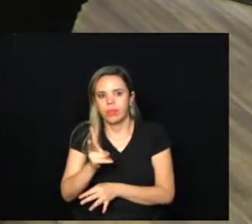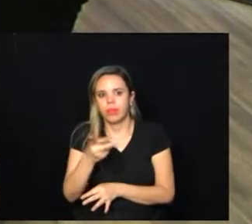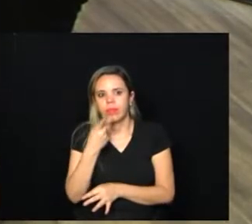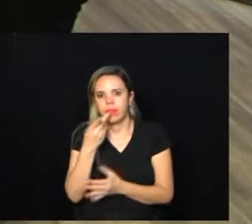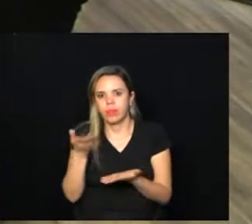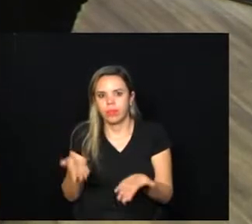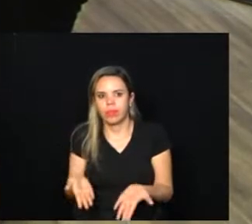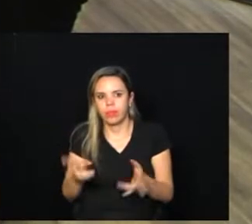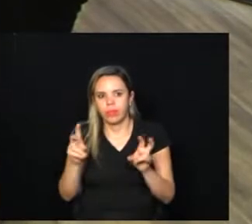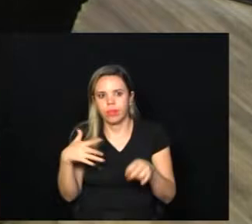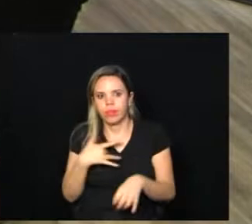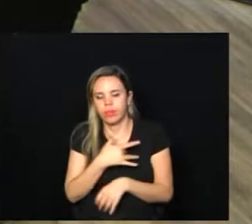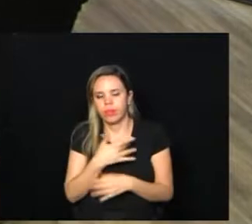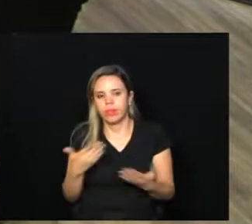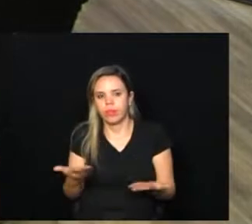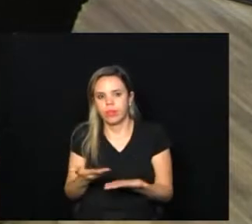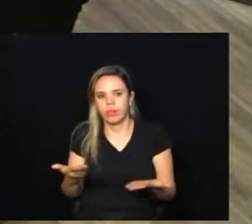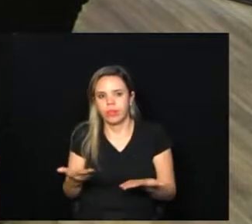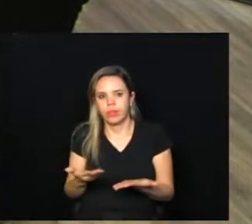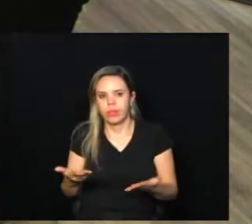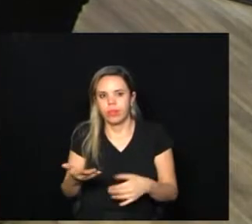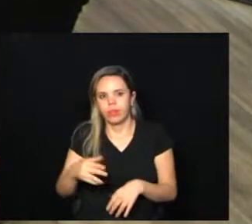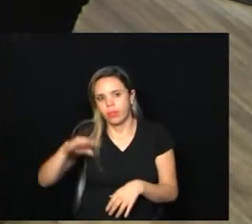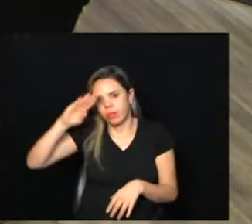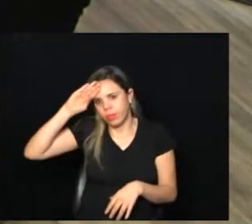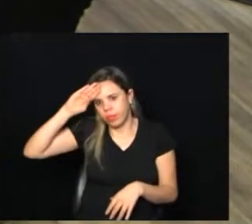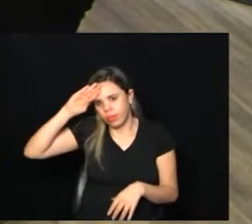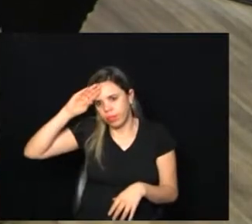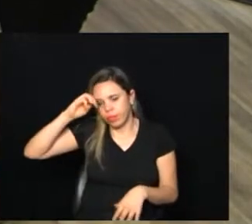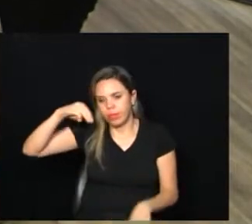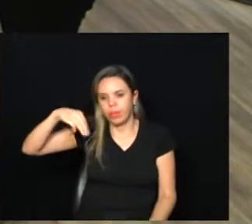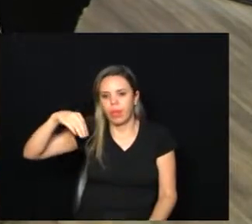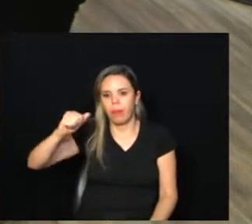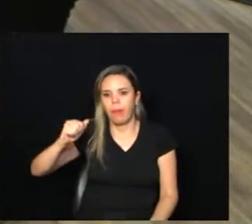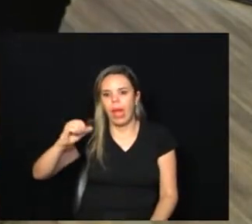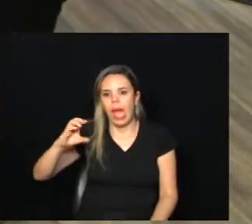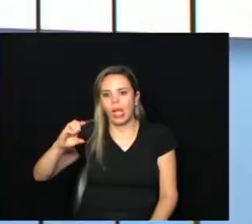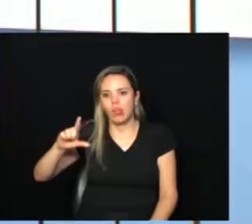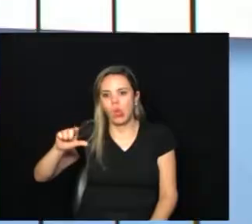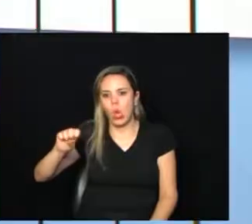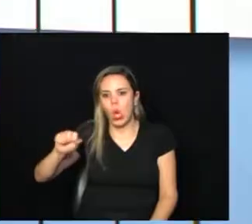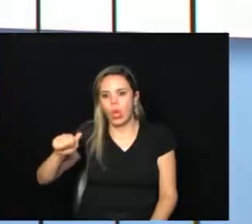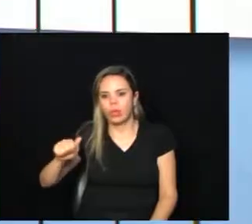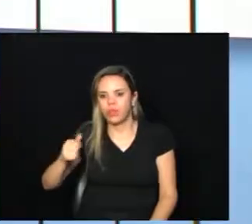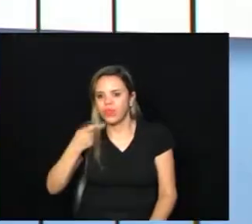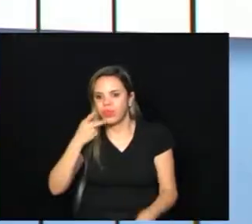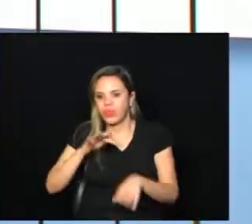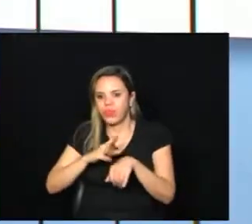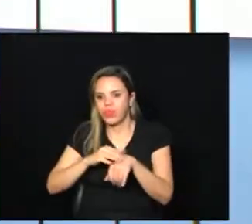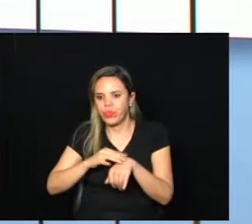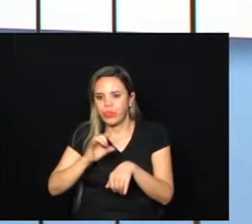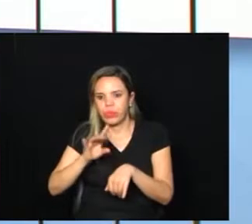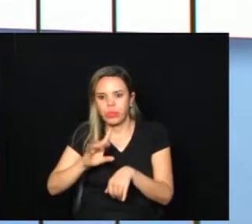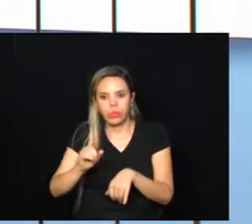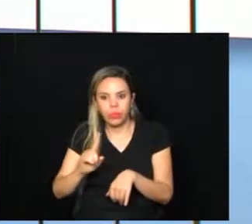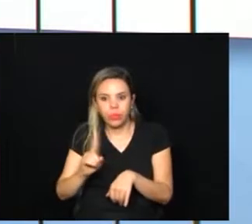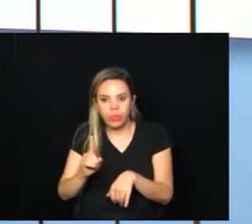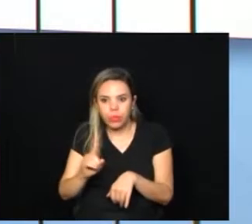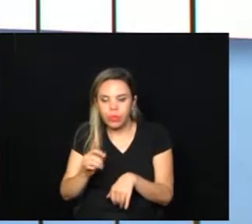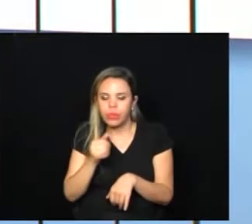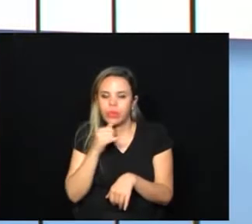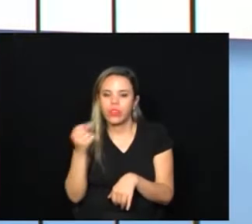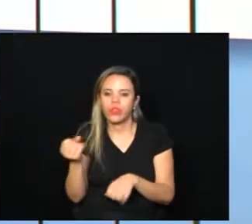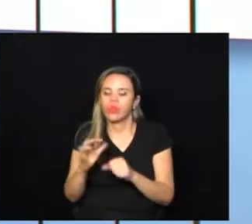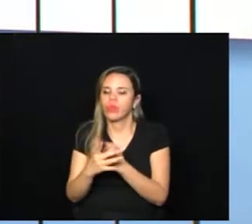falando sobre saúde, agora sobre febre maculosa. Porque quando a gente fala em doenças, não é apenas a questão do